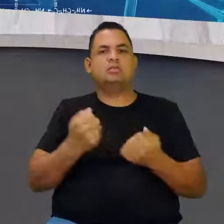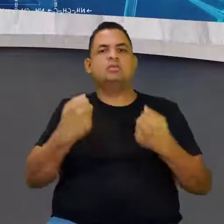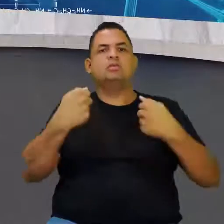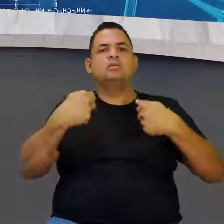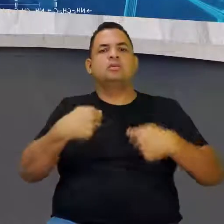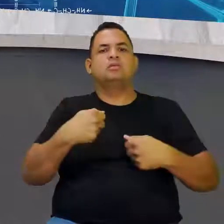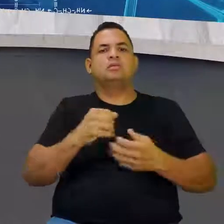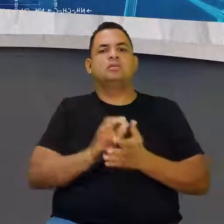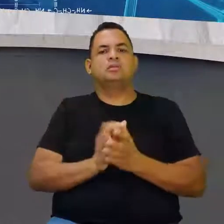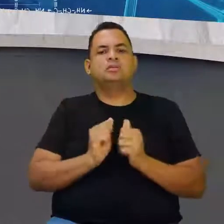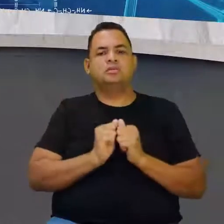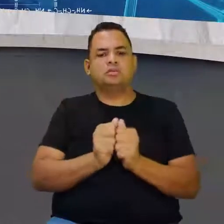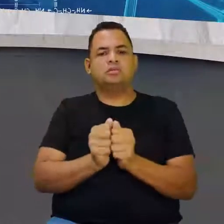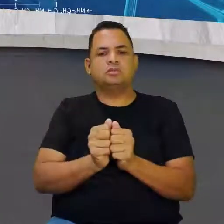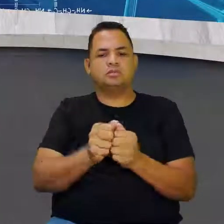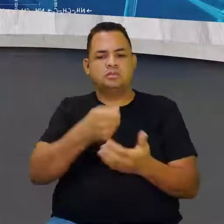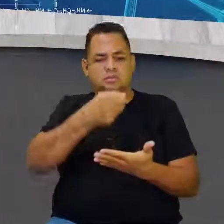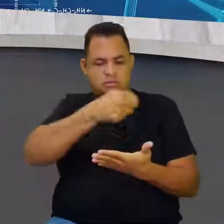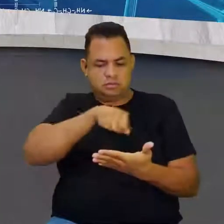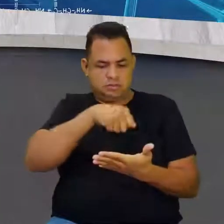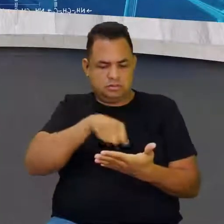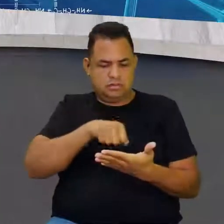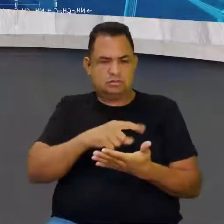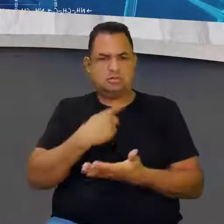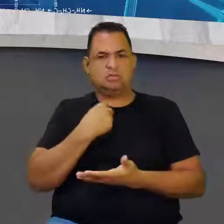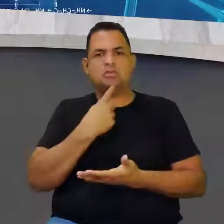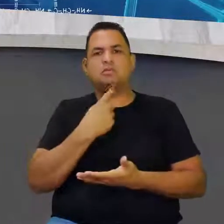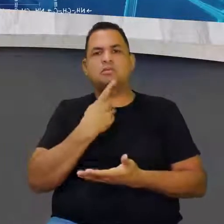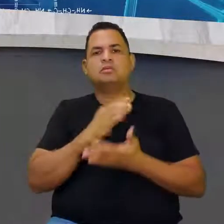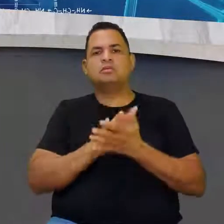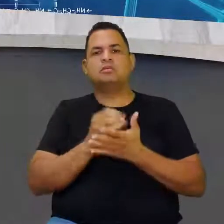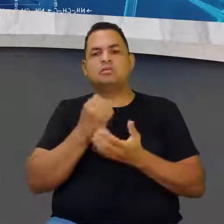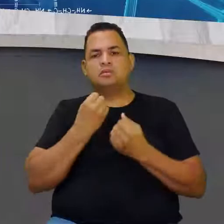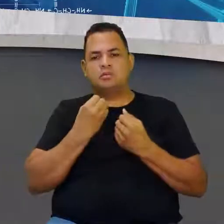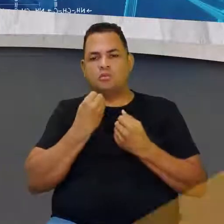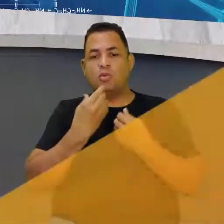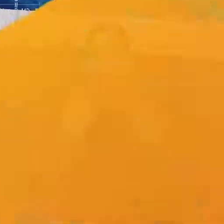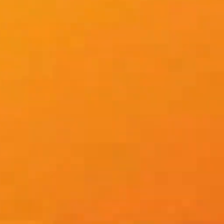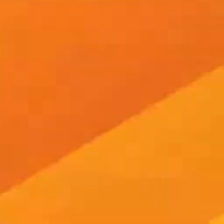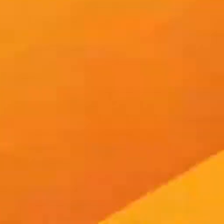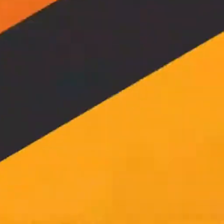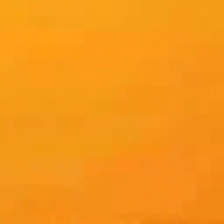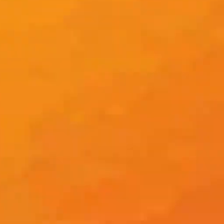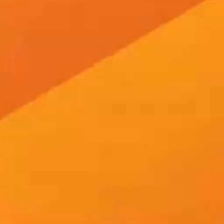possa fazer juntos a nossa correção no Tirando Dúvidas. Boa sorte para vocês!